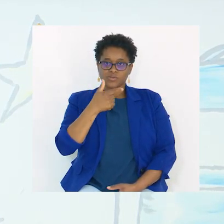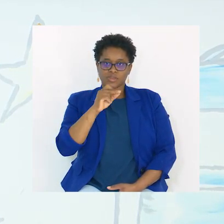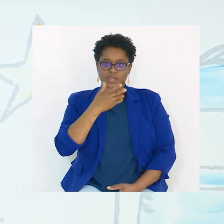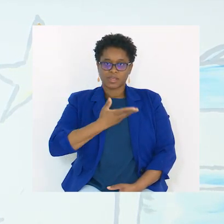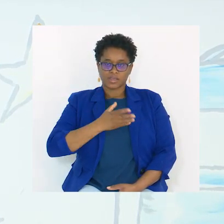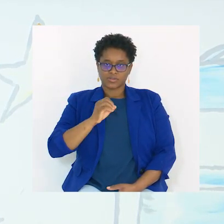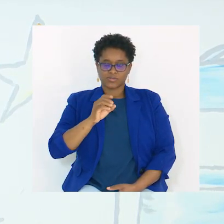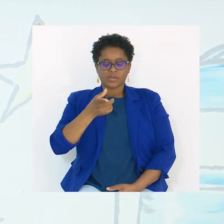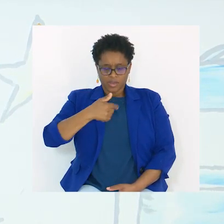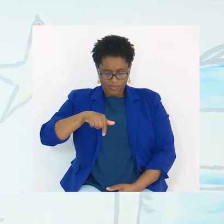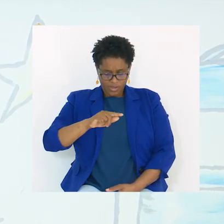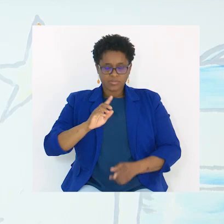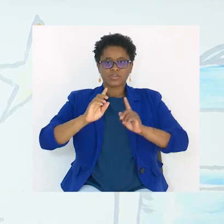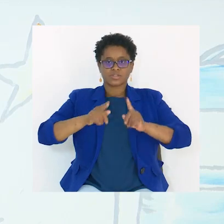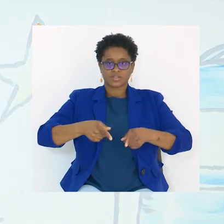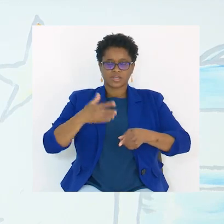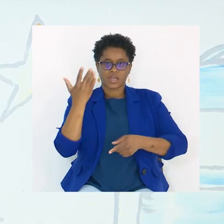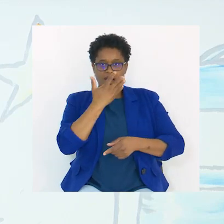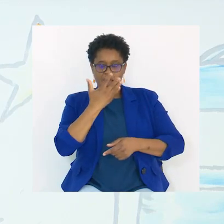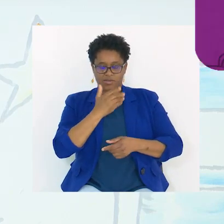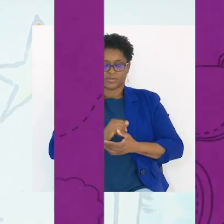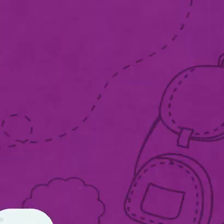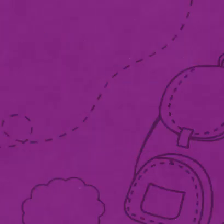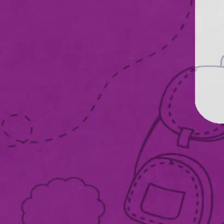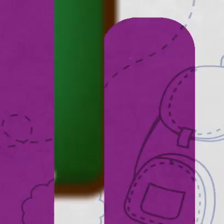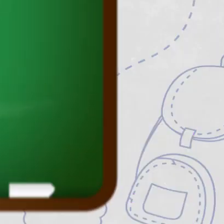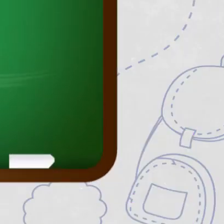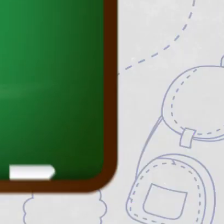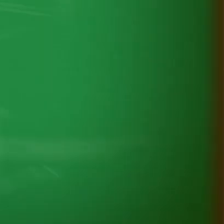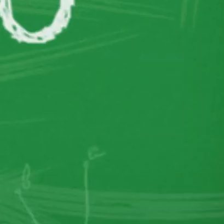Vamos dar início à nossa aula.